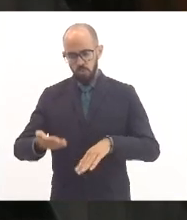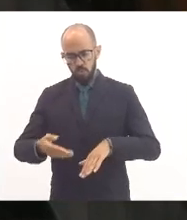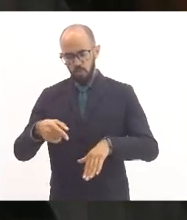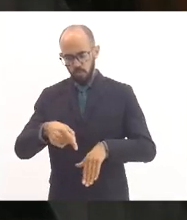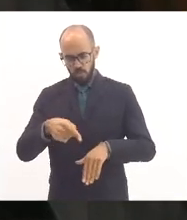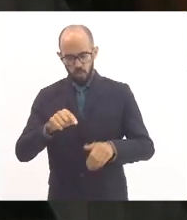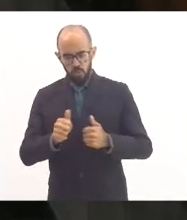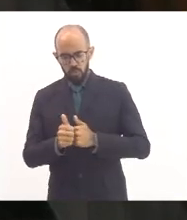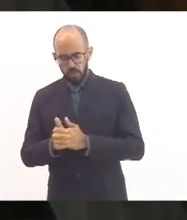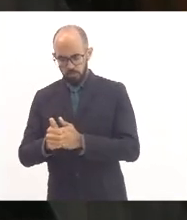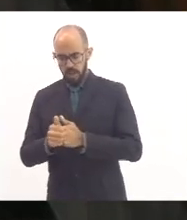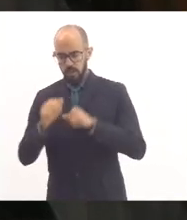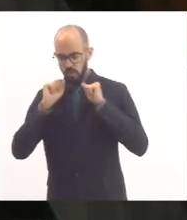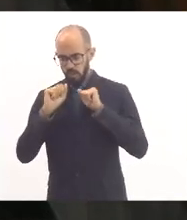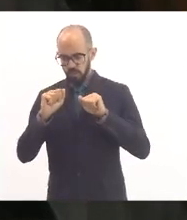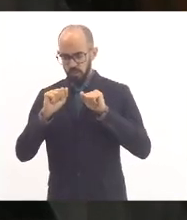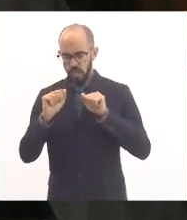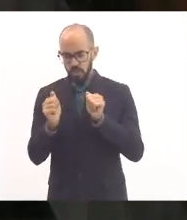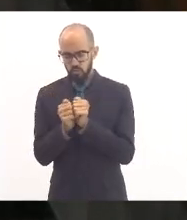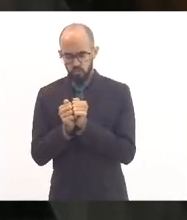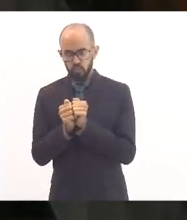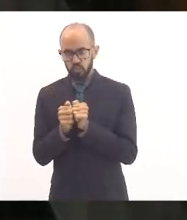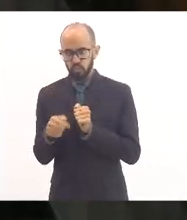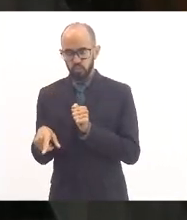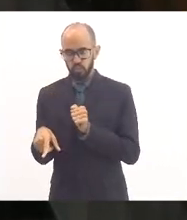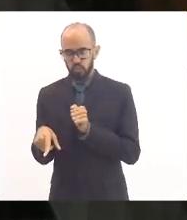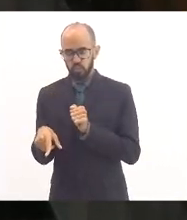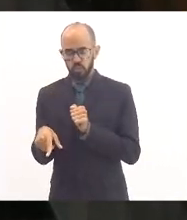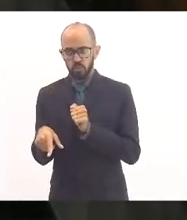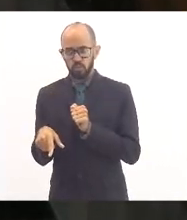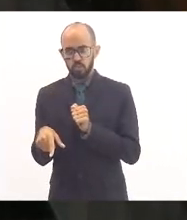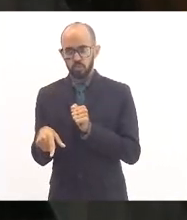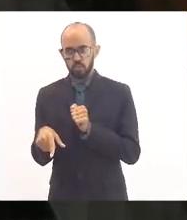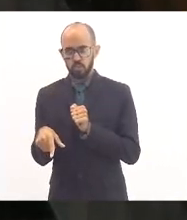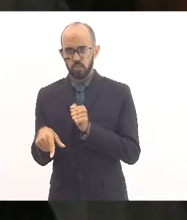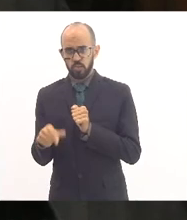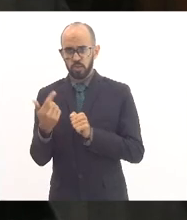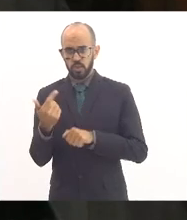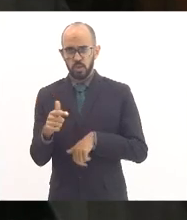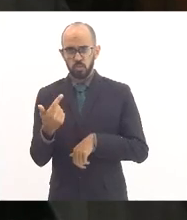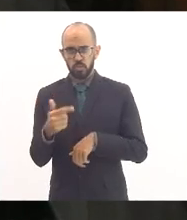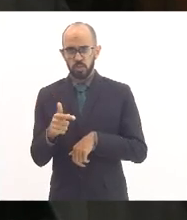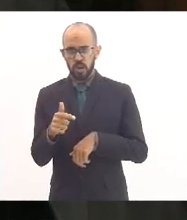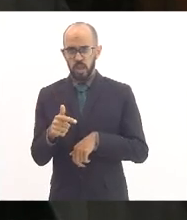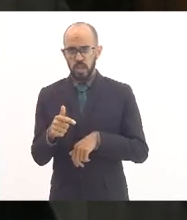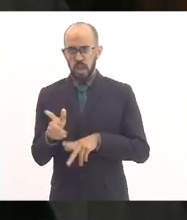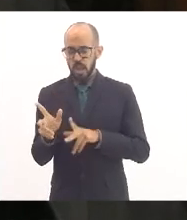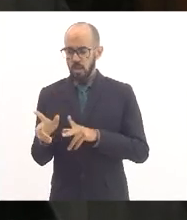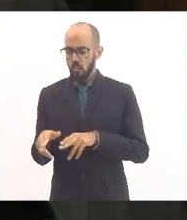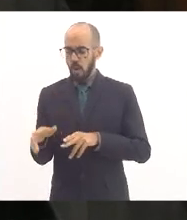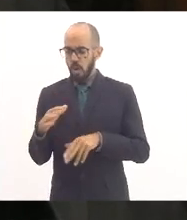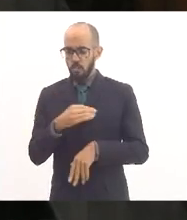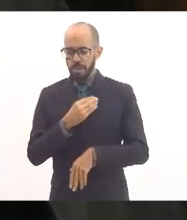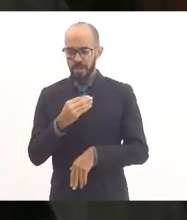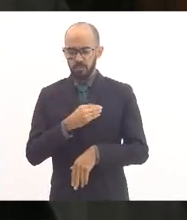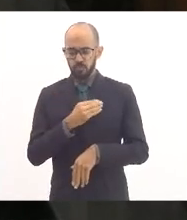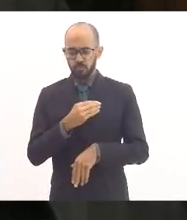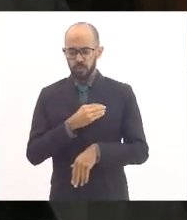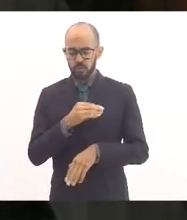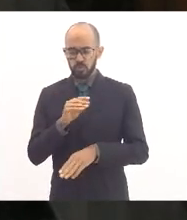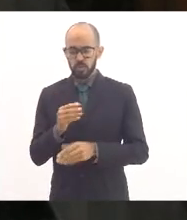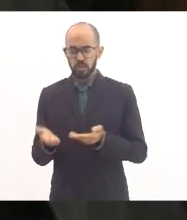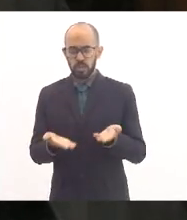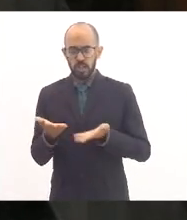junto de um auxiliar de necropsia e Ah e não tenha os mesmos benefícios e o mesmo